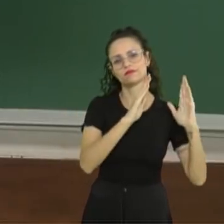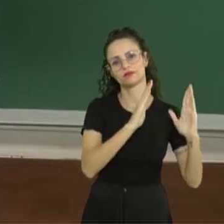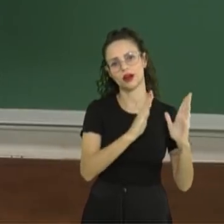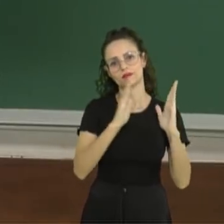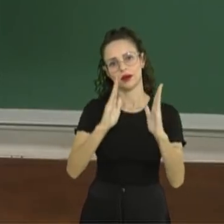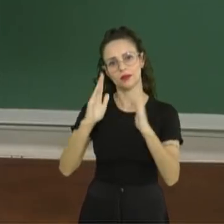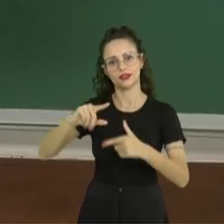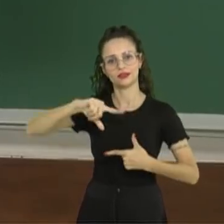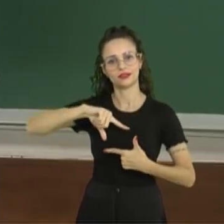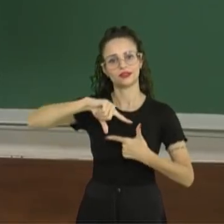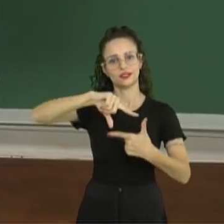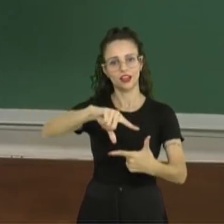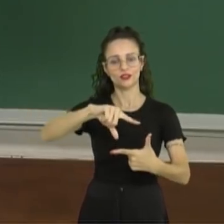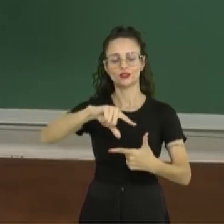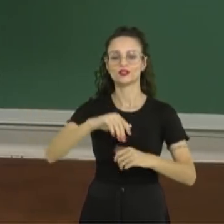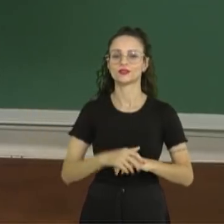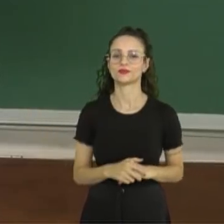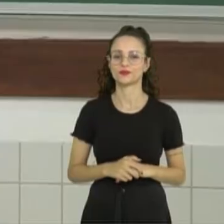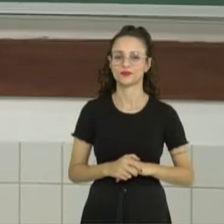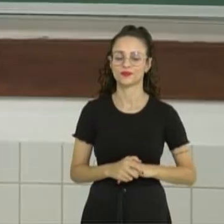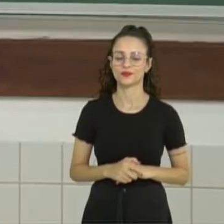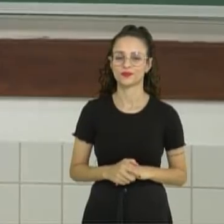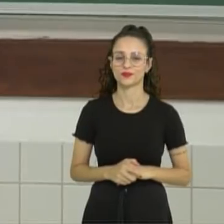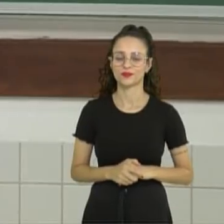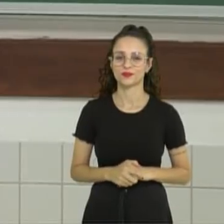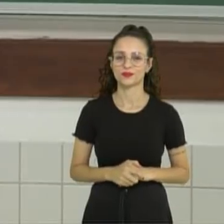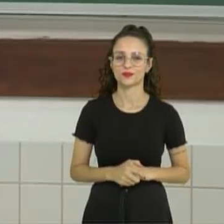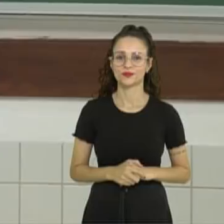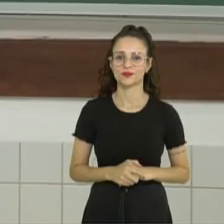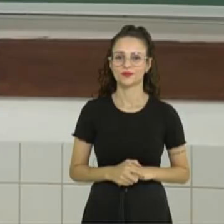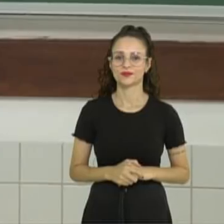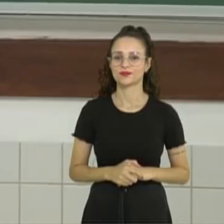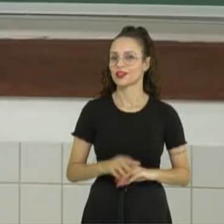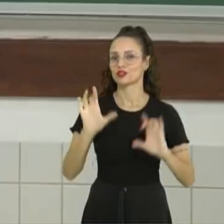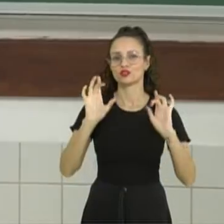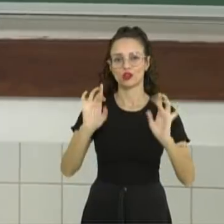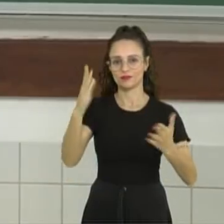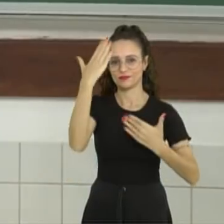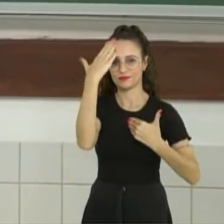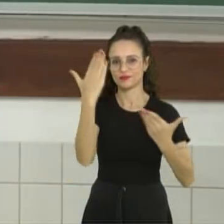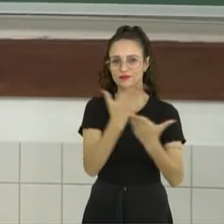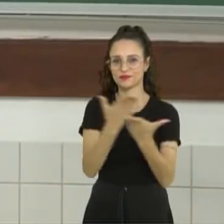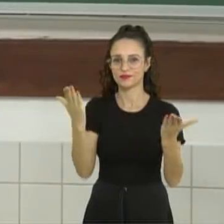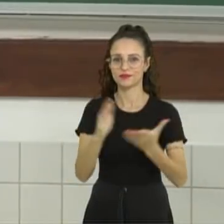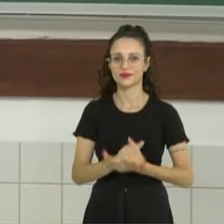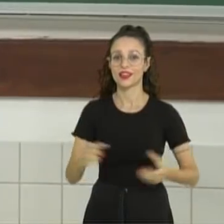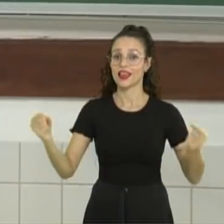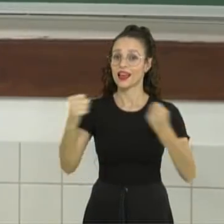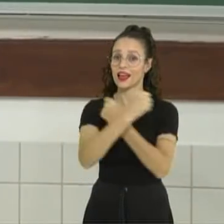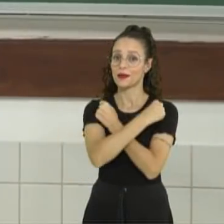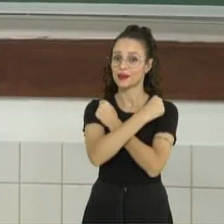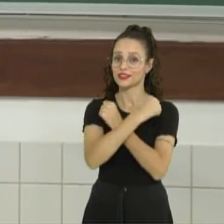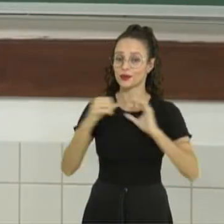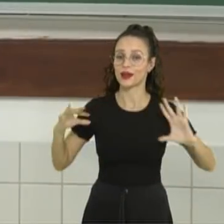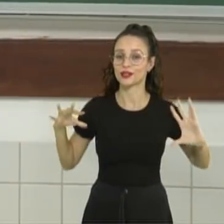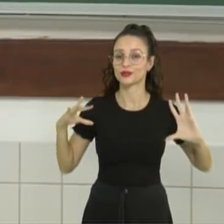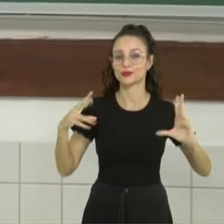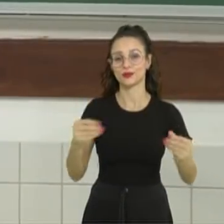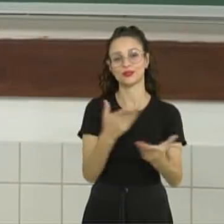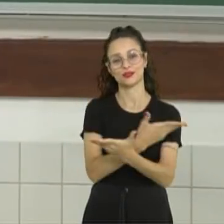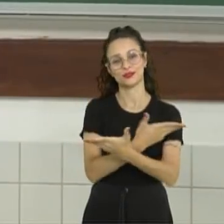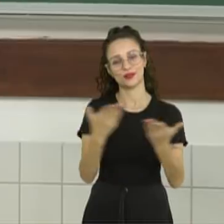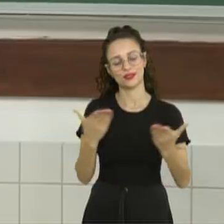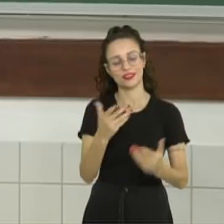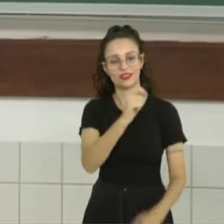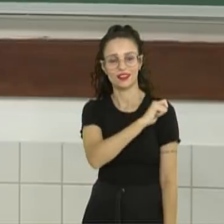periodização tradicional da história. Só agradecimentos, galerinha. Abração a todos vocês,